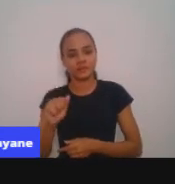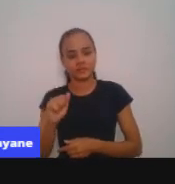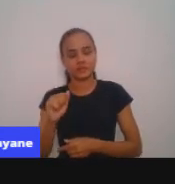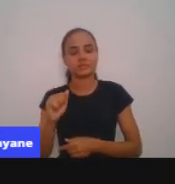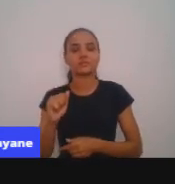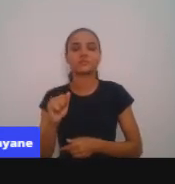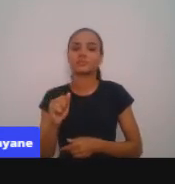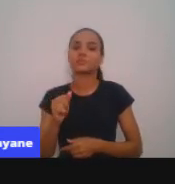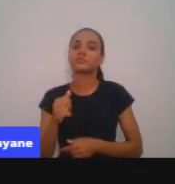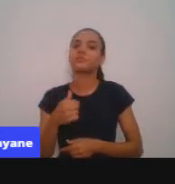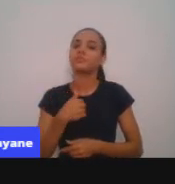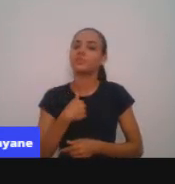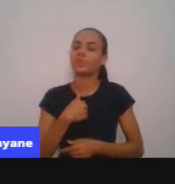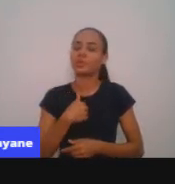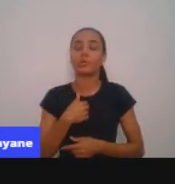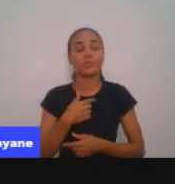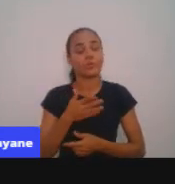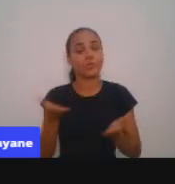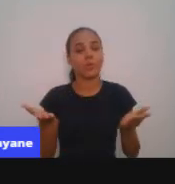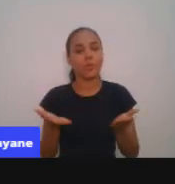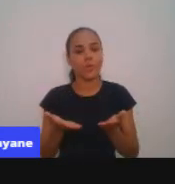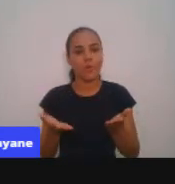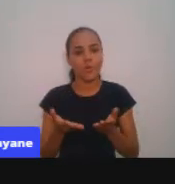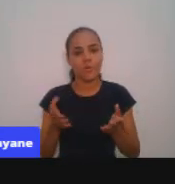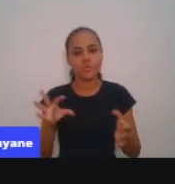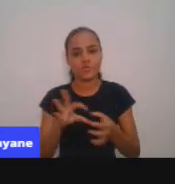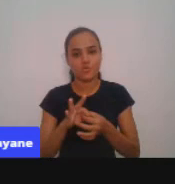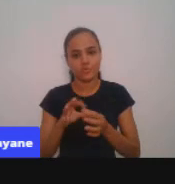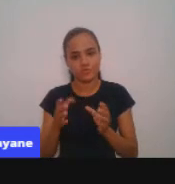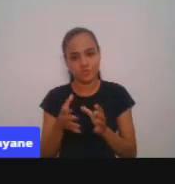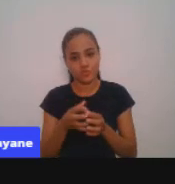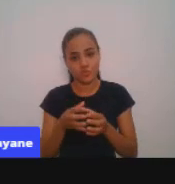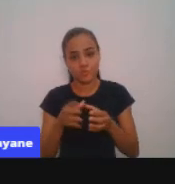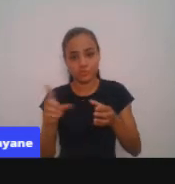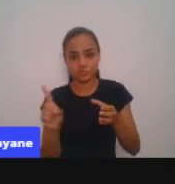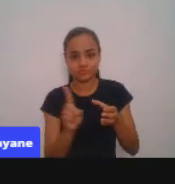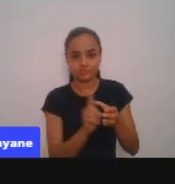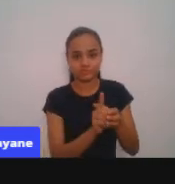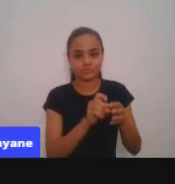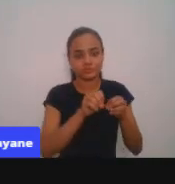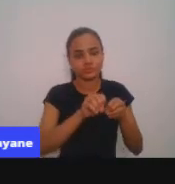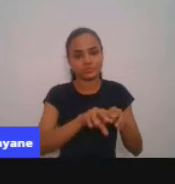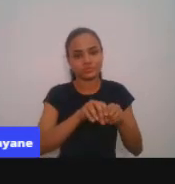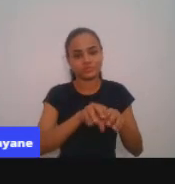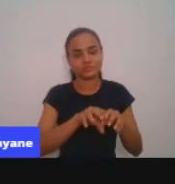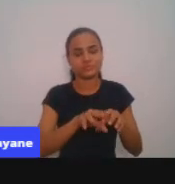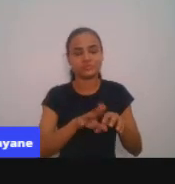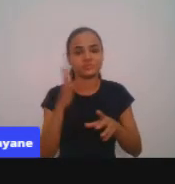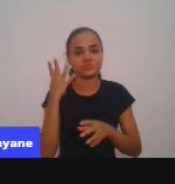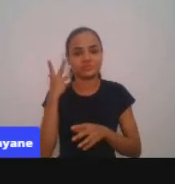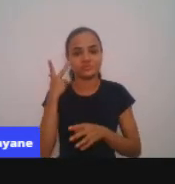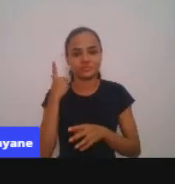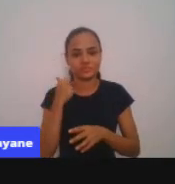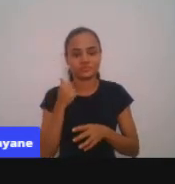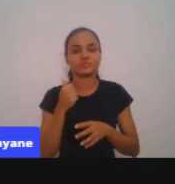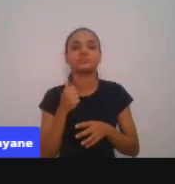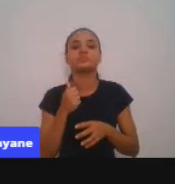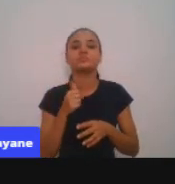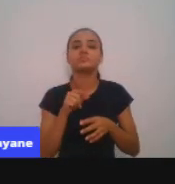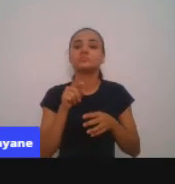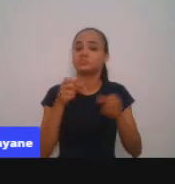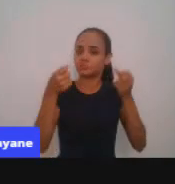Infantil. Essa live destina-se aos profissionais da educação infantil que atuam com as crianças do grupo 1 ao grupo